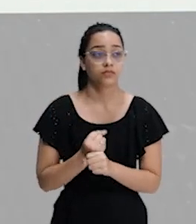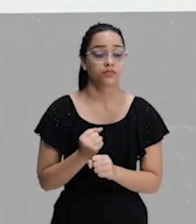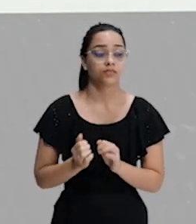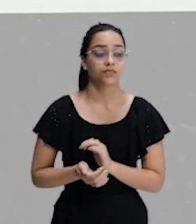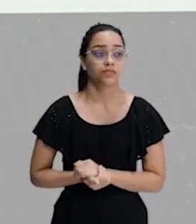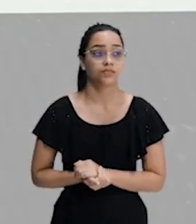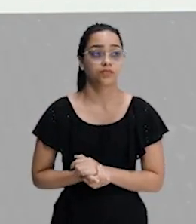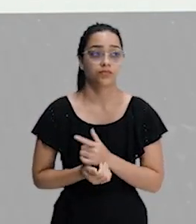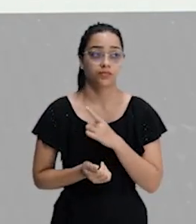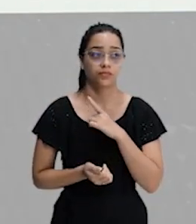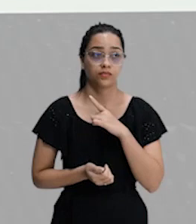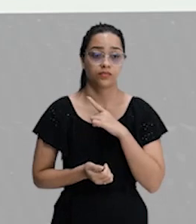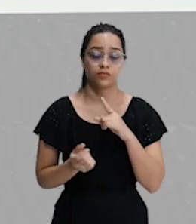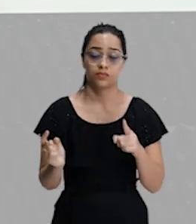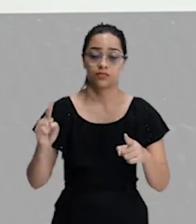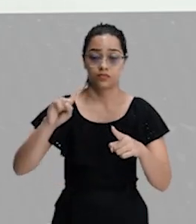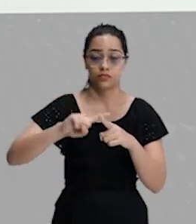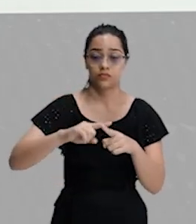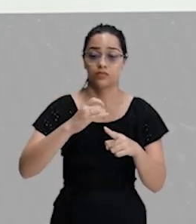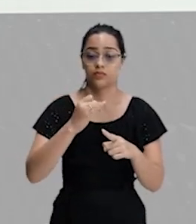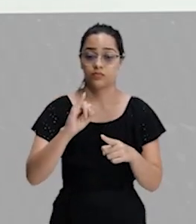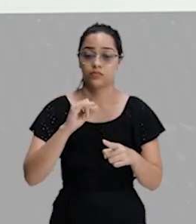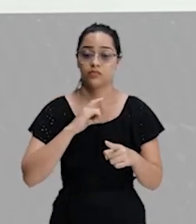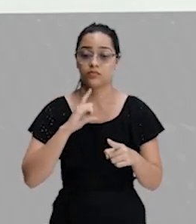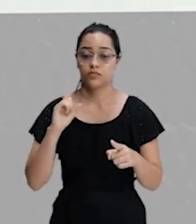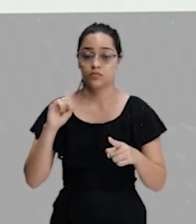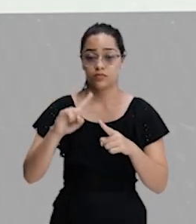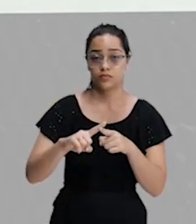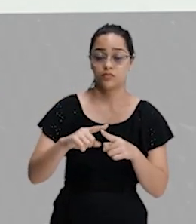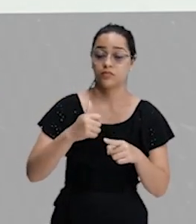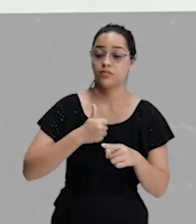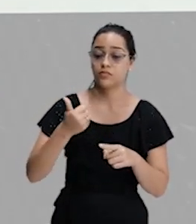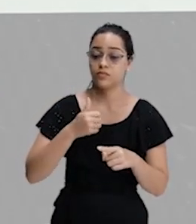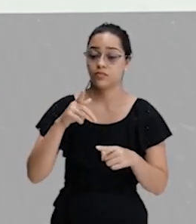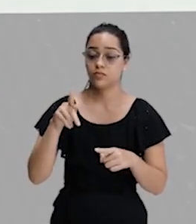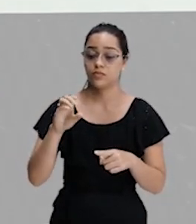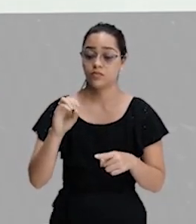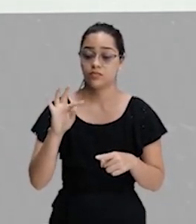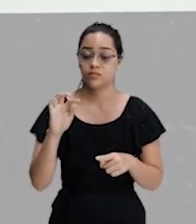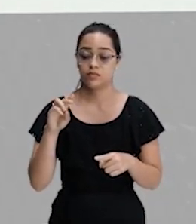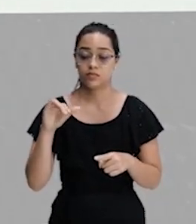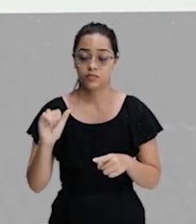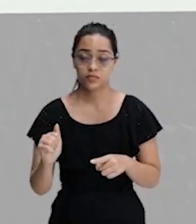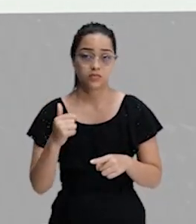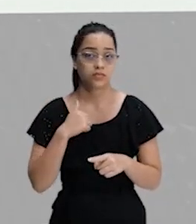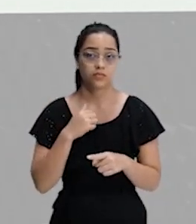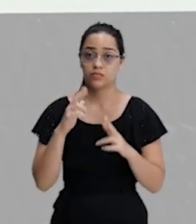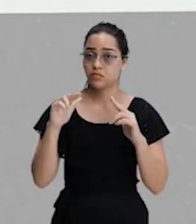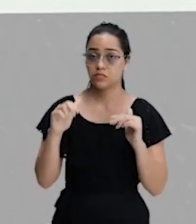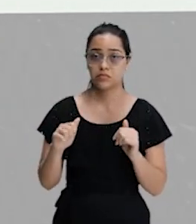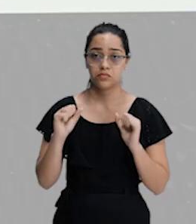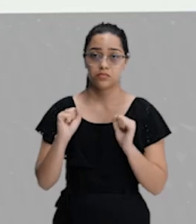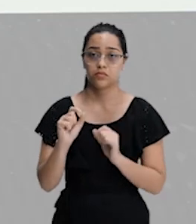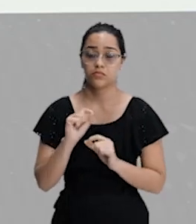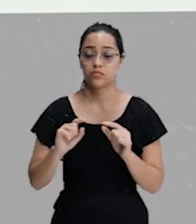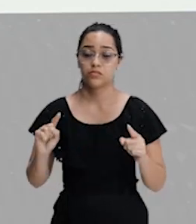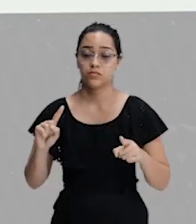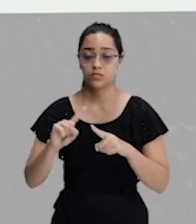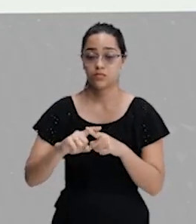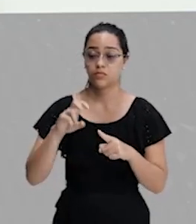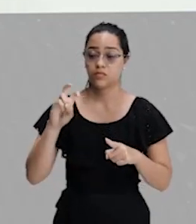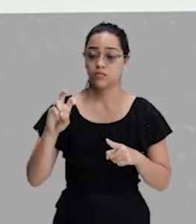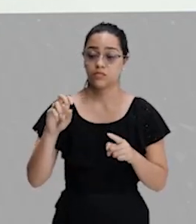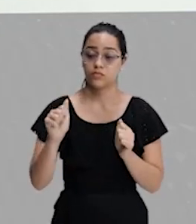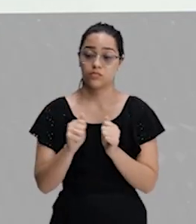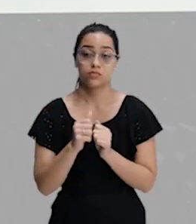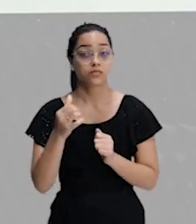Pessoal, no meio de uma multiplicação, se tiver potência, você resolve a primeira potência. Tá? Eu, de forma alguma, por exemplo, poderia multiplicar esse 5 por